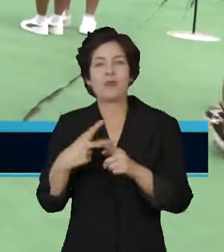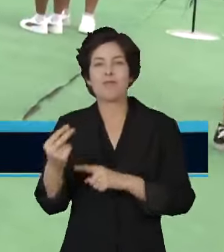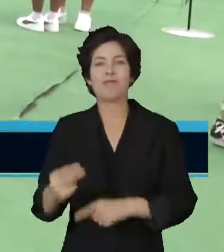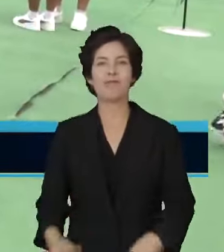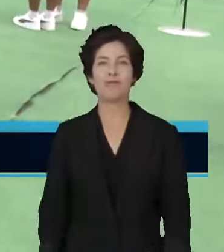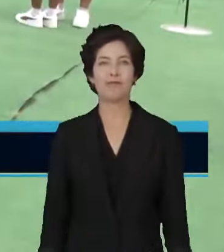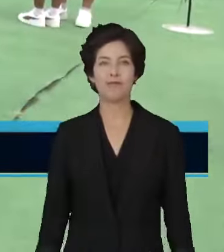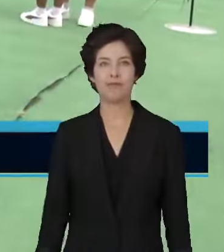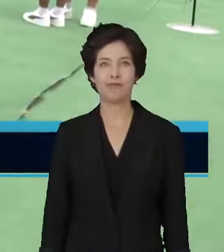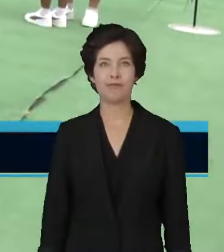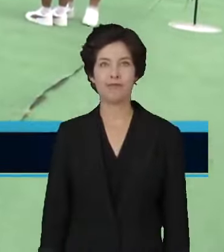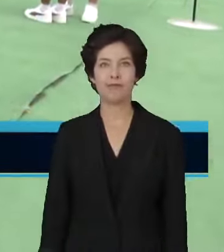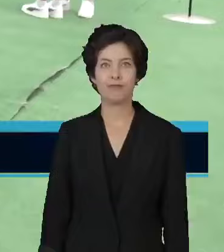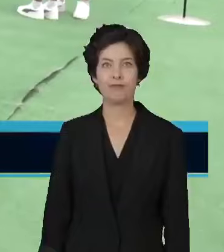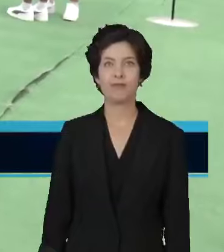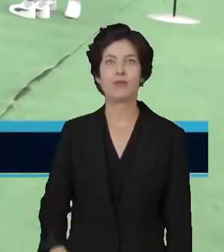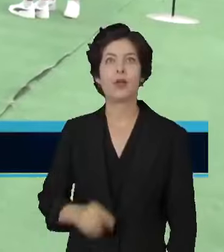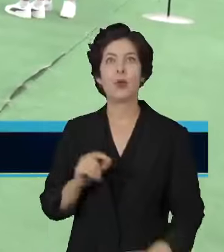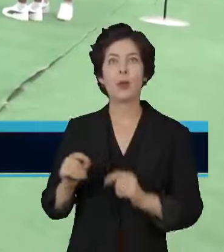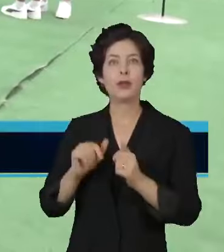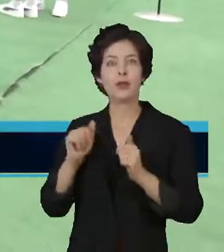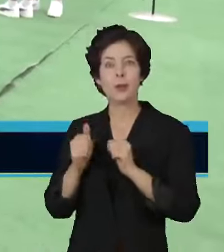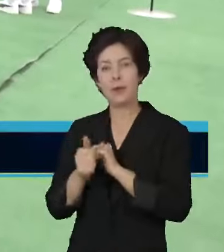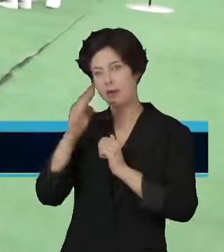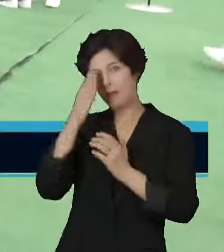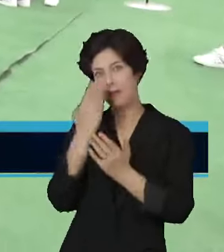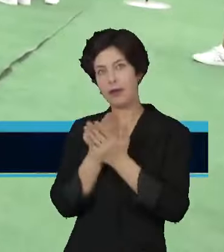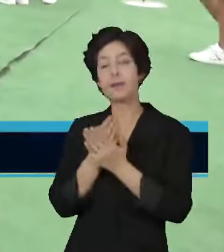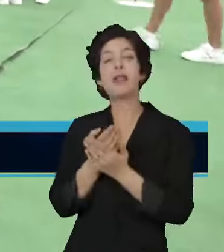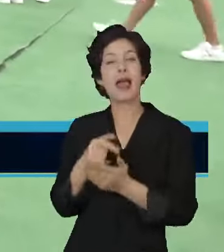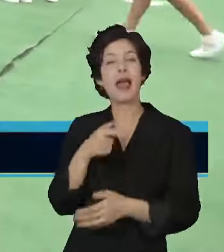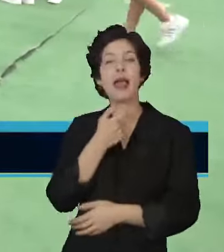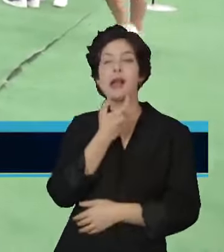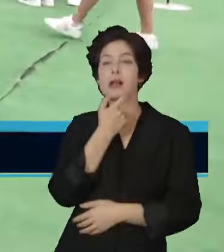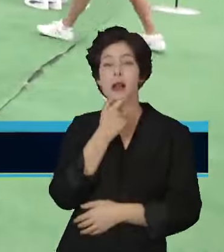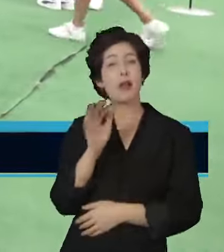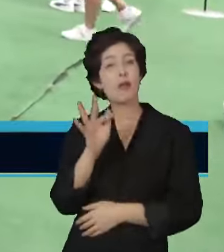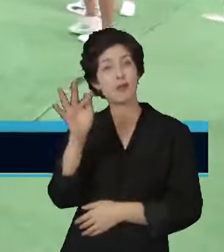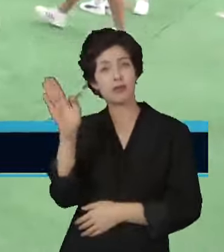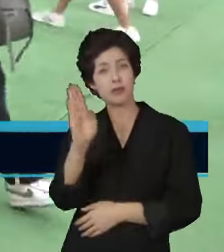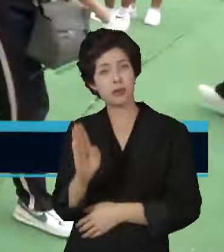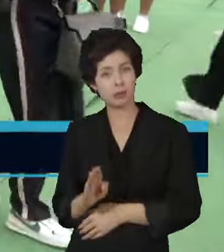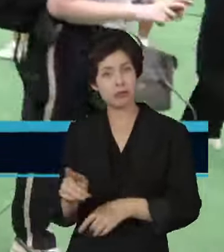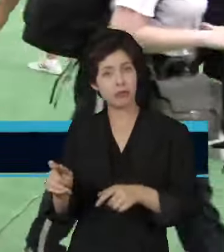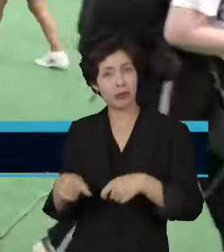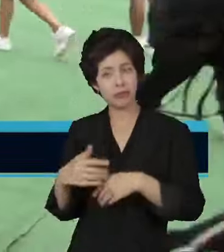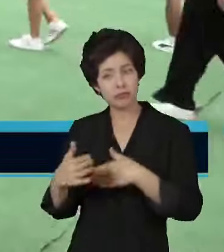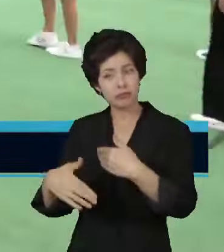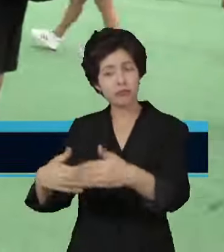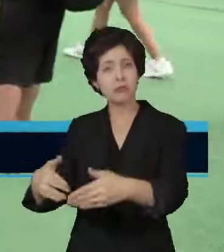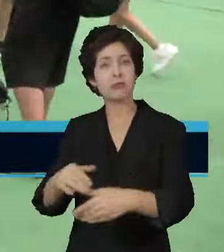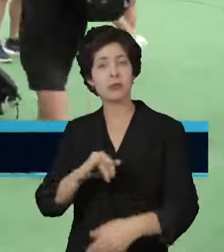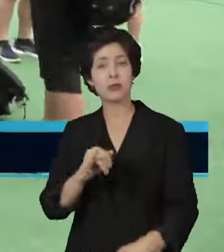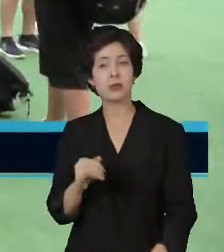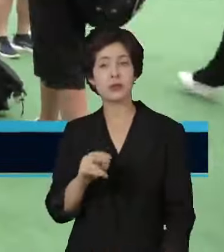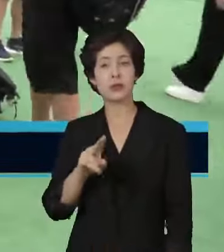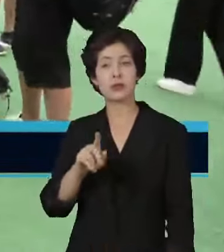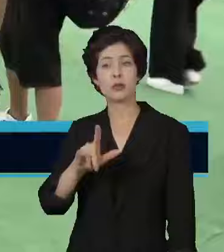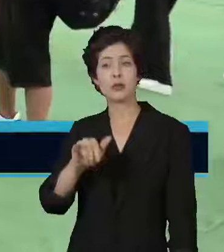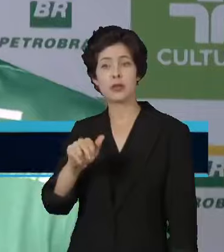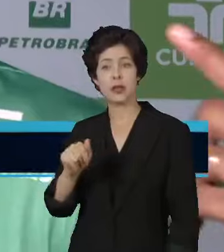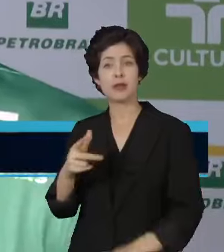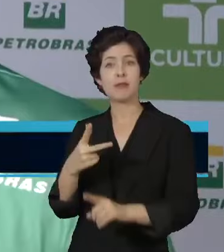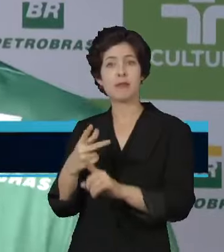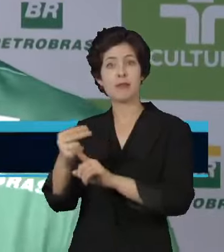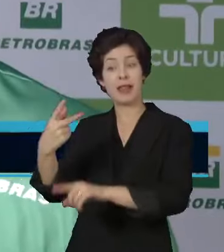conquistas que fazem Igor acreditar que esse esporte inglês tem futuro no Brasil. A vitória de Juliana Viana é uma